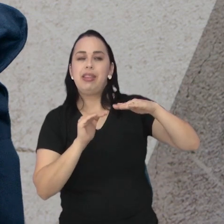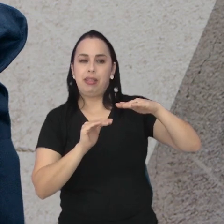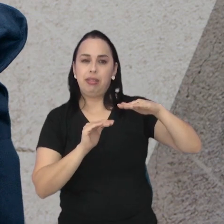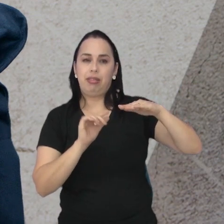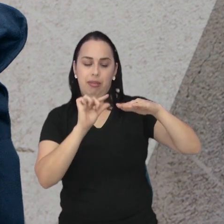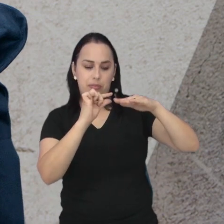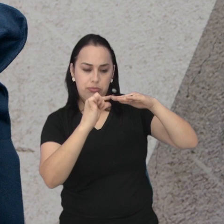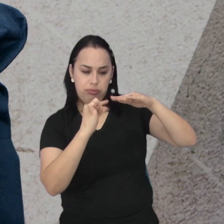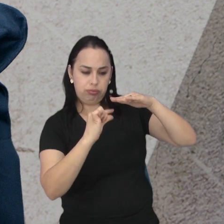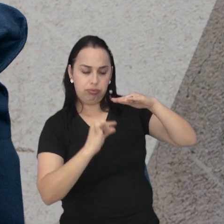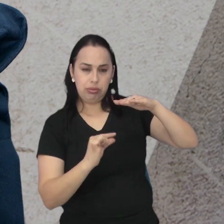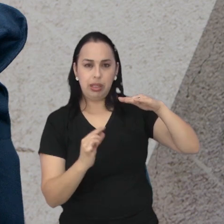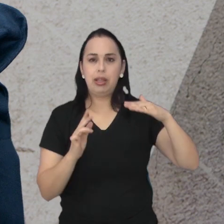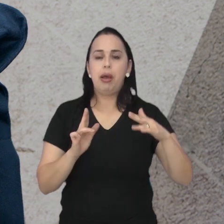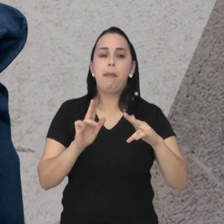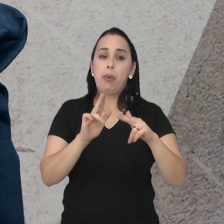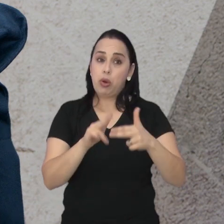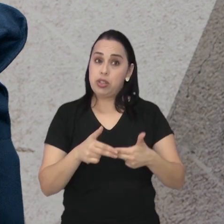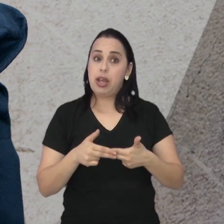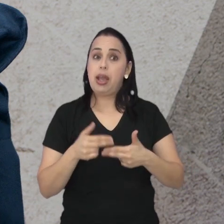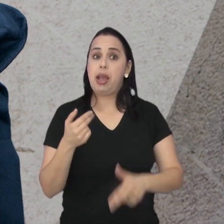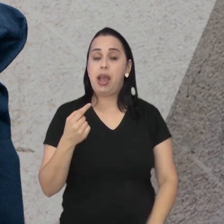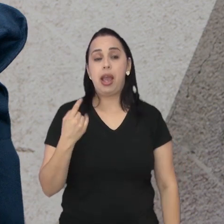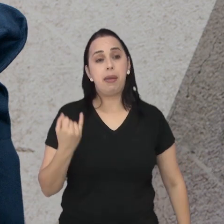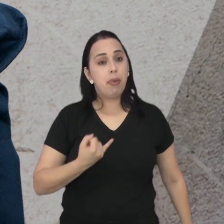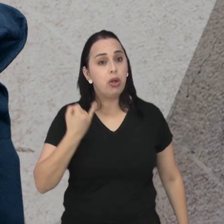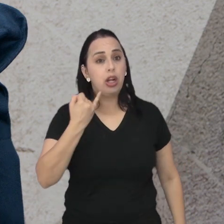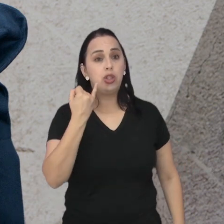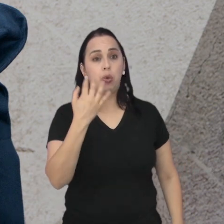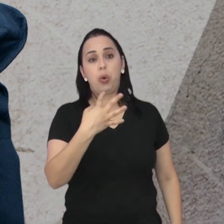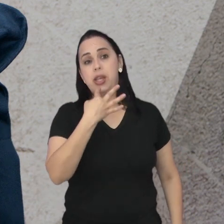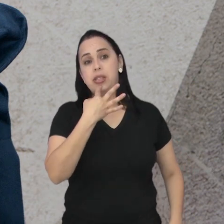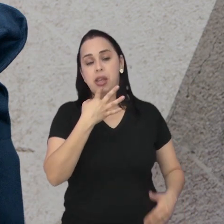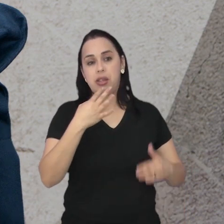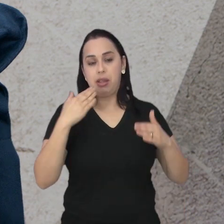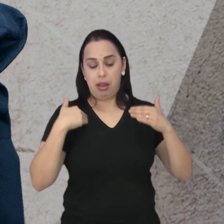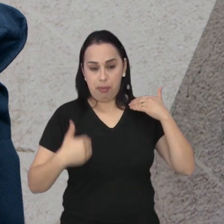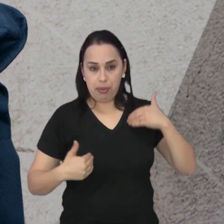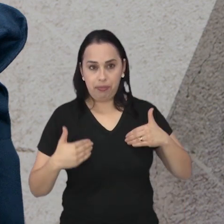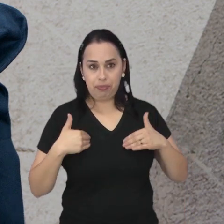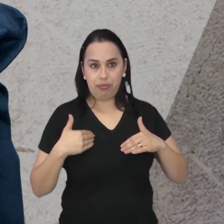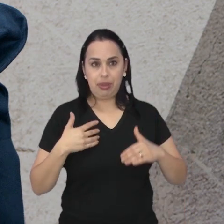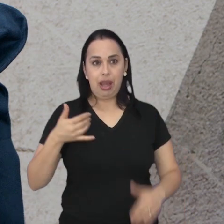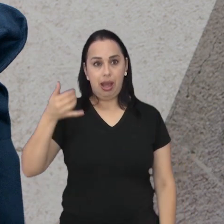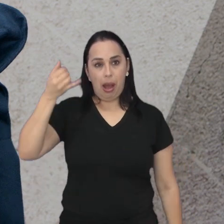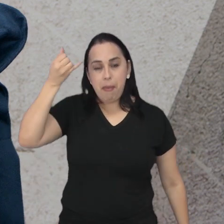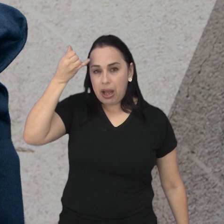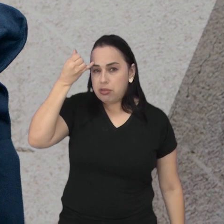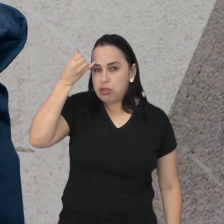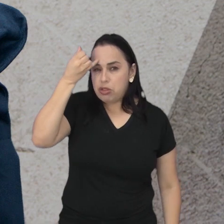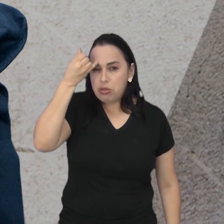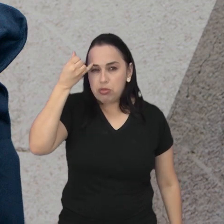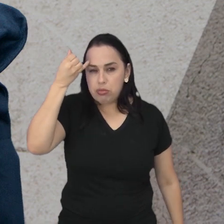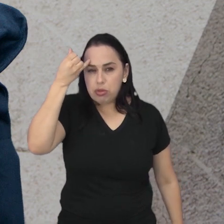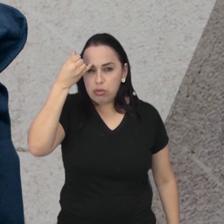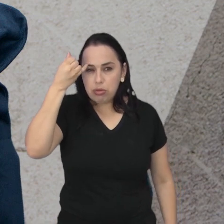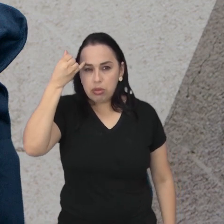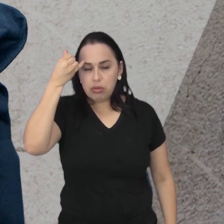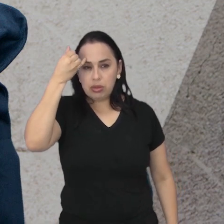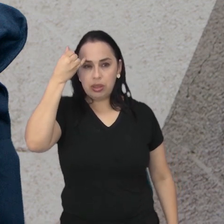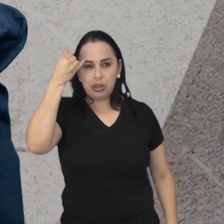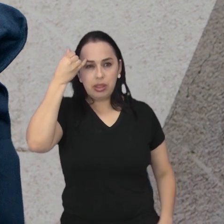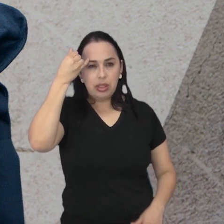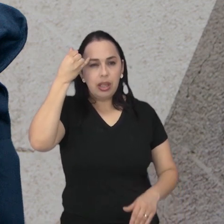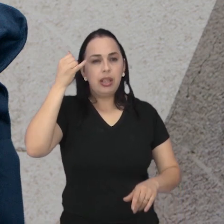da pele. A máquina, ela vai implantar a tinta dentro da pele. Por isso também existe